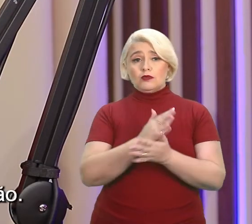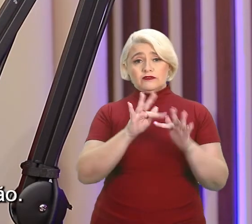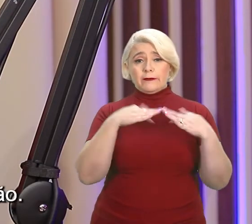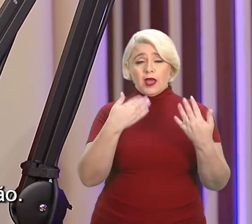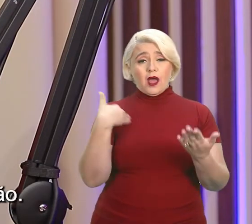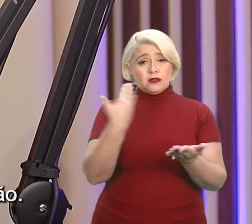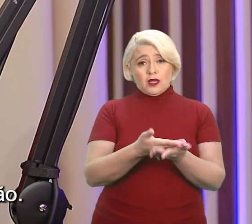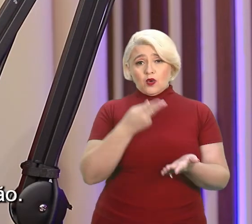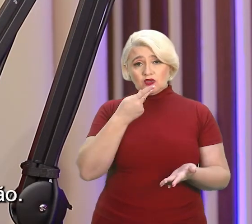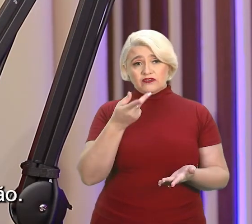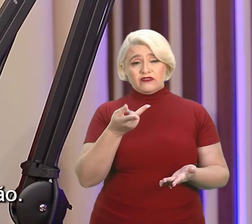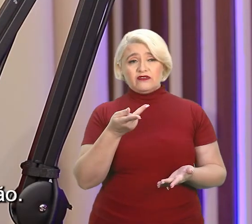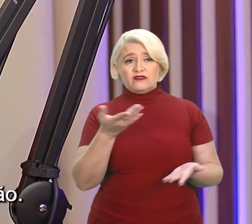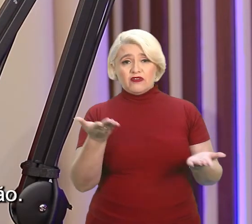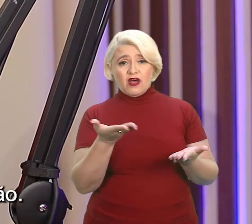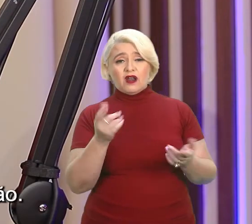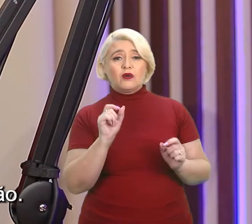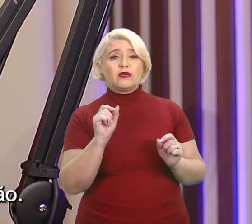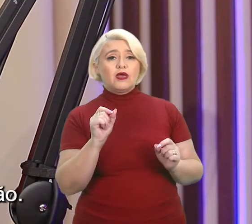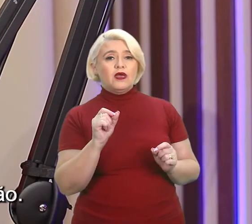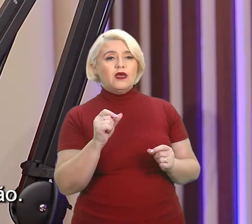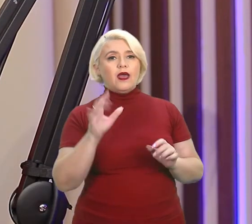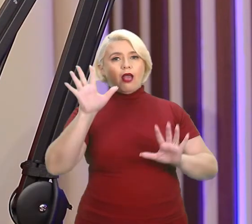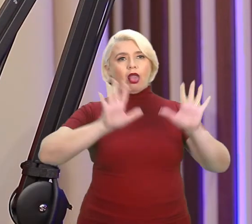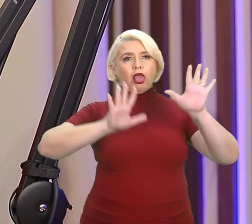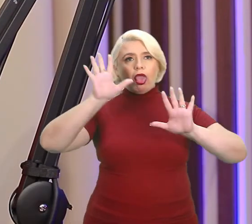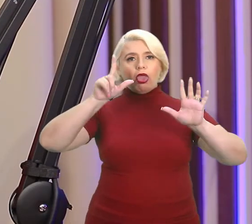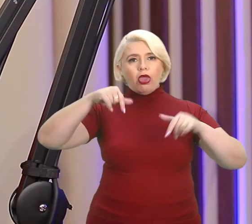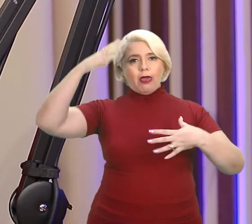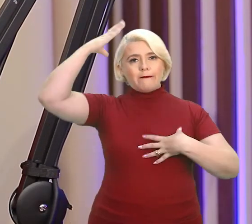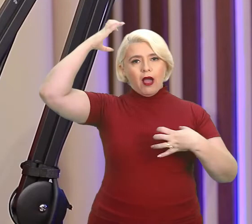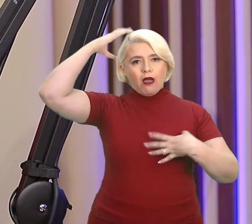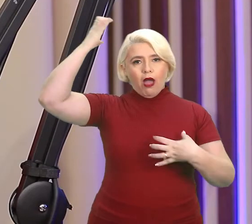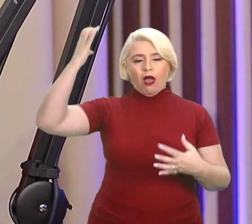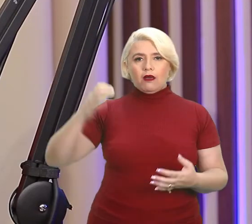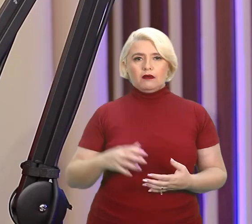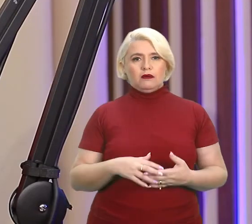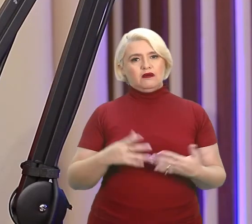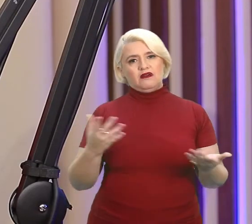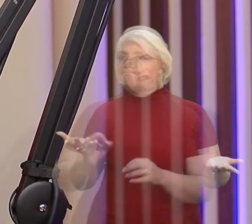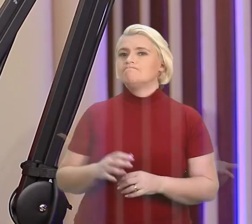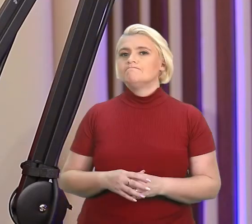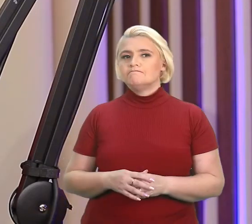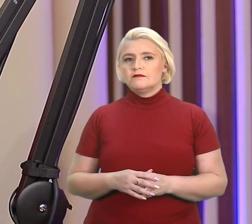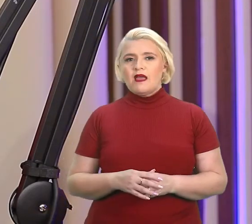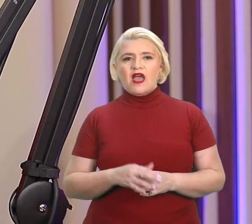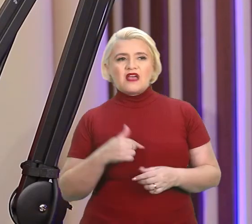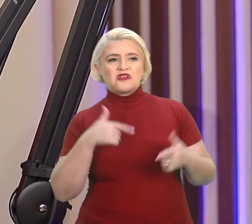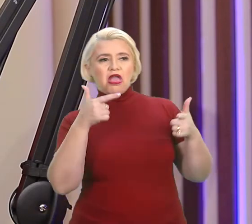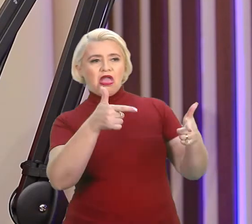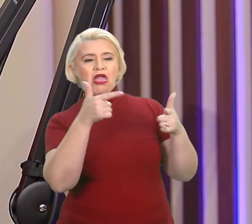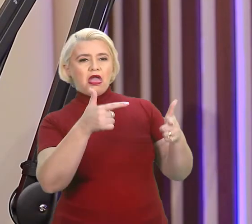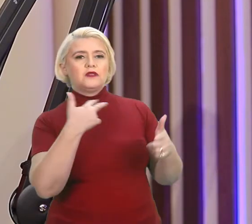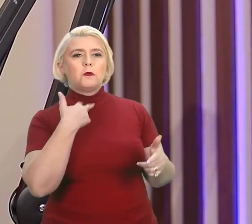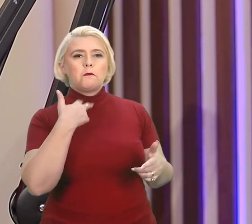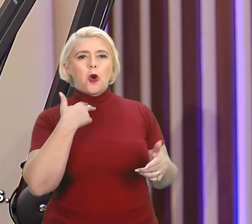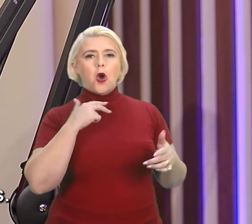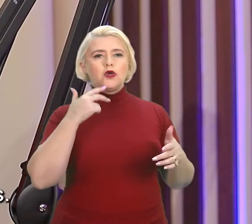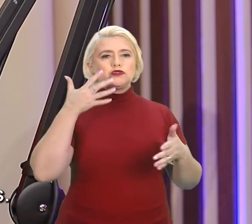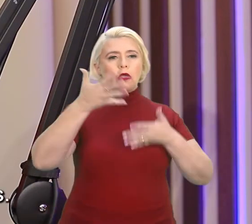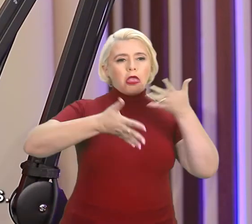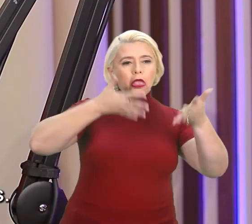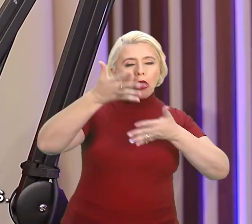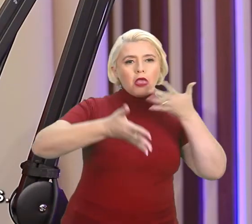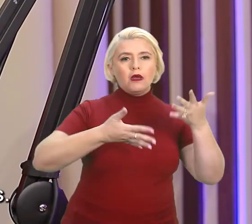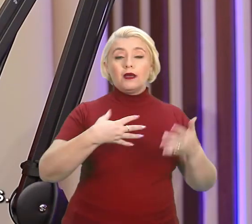até hoje, Antônio, acham que mexer com a mão é coisa de macaco, né, fazer graça, não pode fazer isso, e